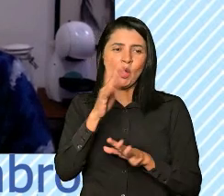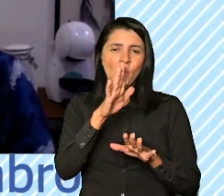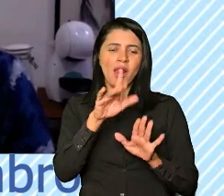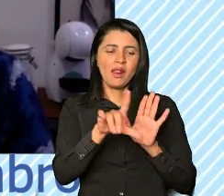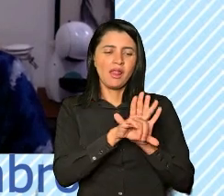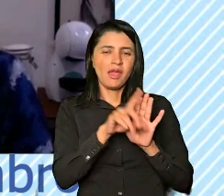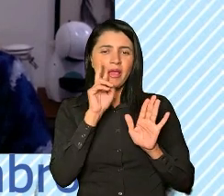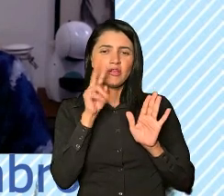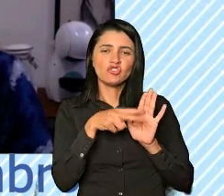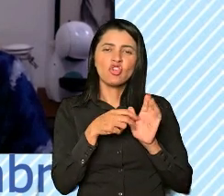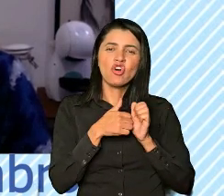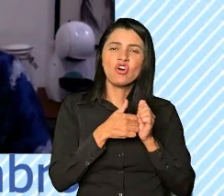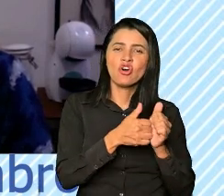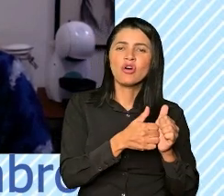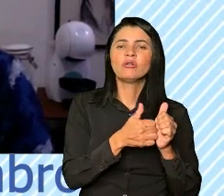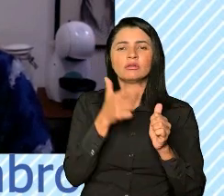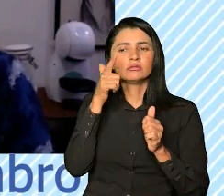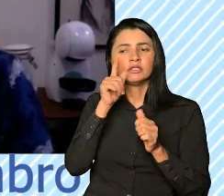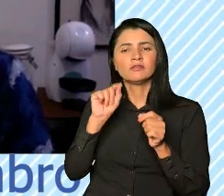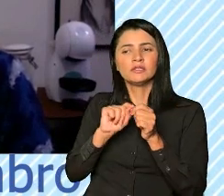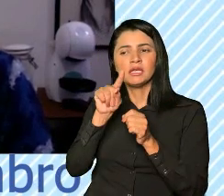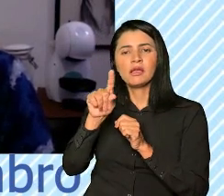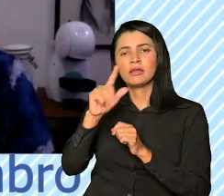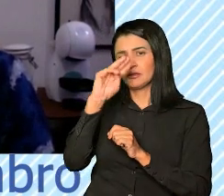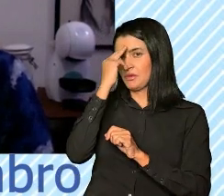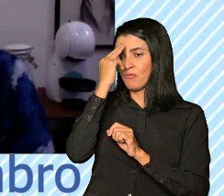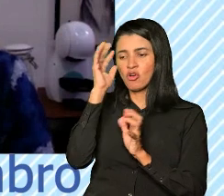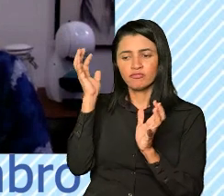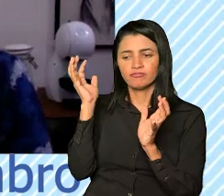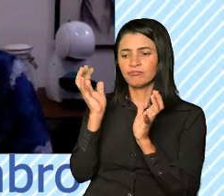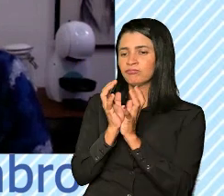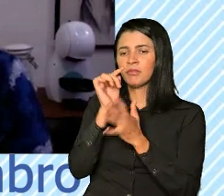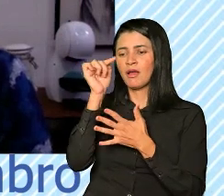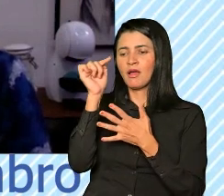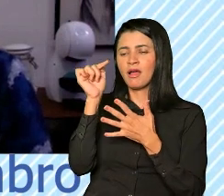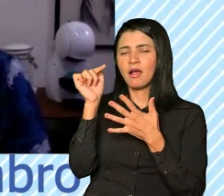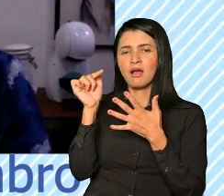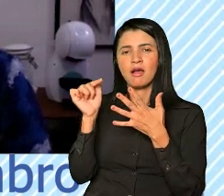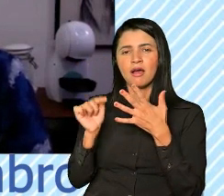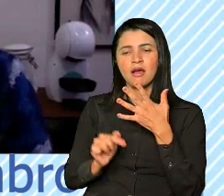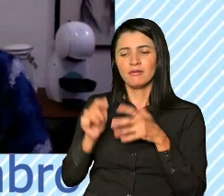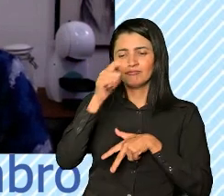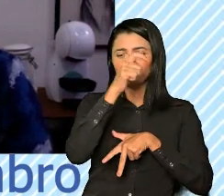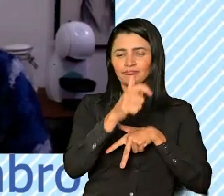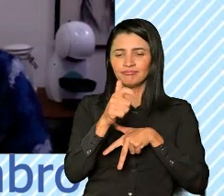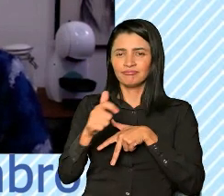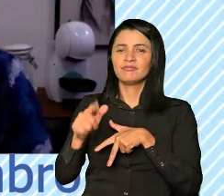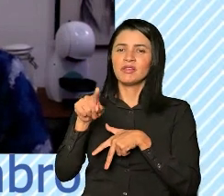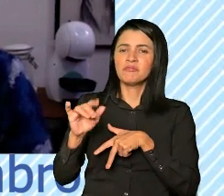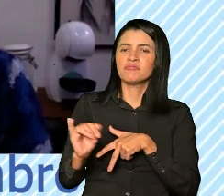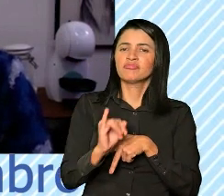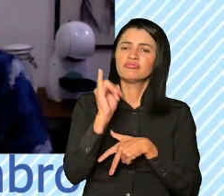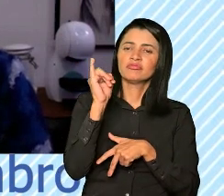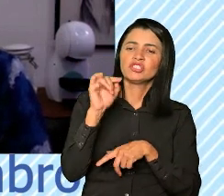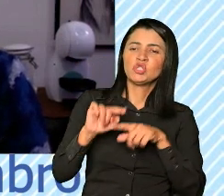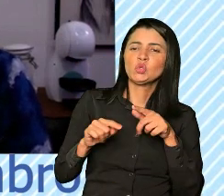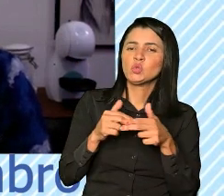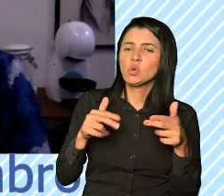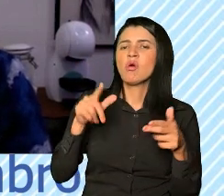lei e consiga fazer com que essa memória coletiva, esses eventos e personagens julgados importantes sejam de